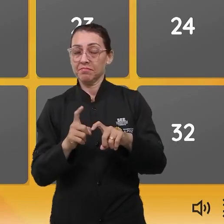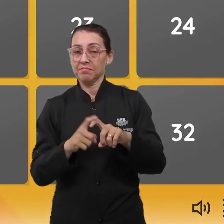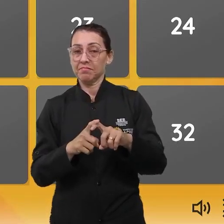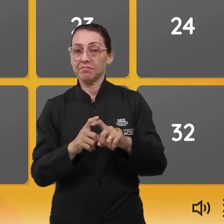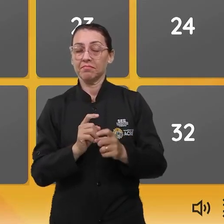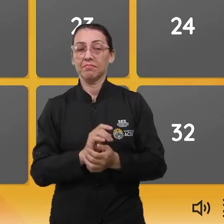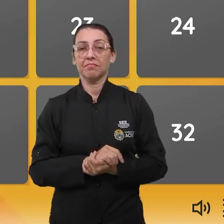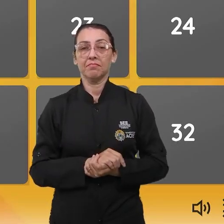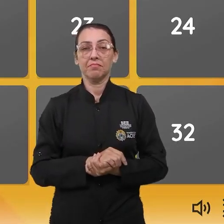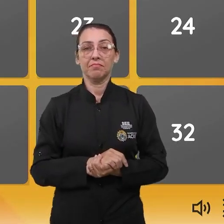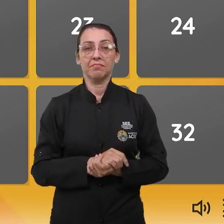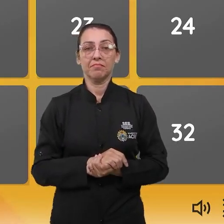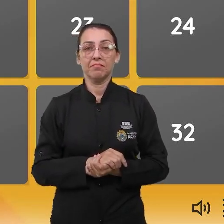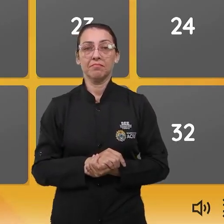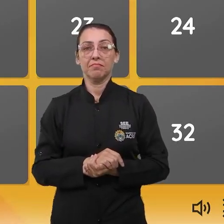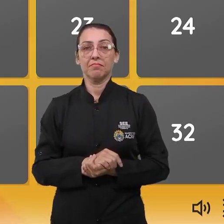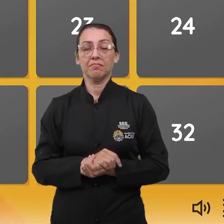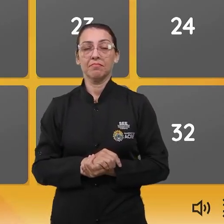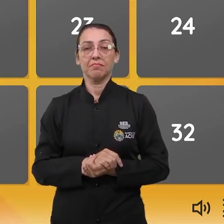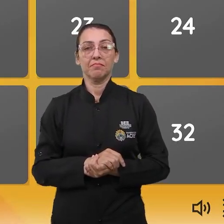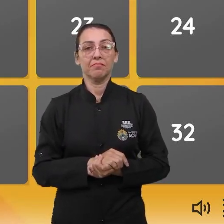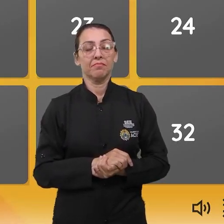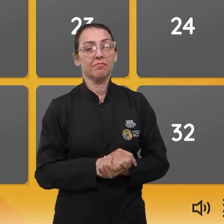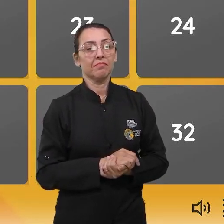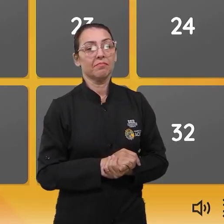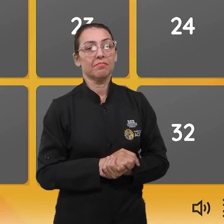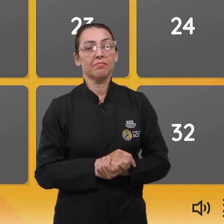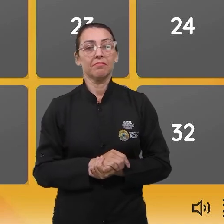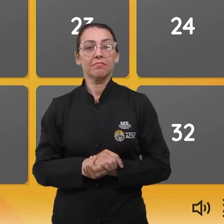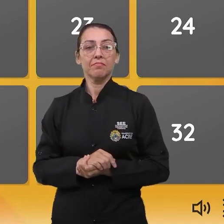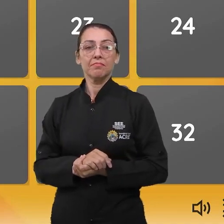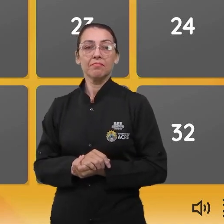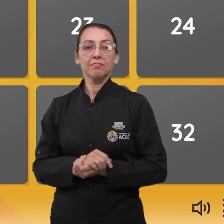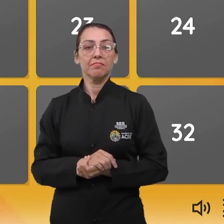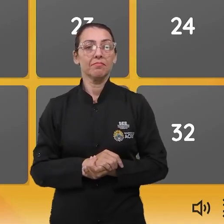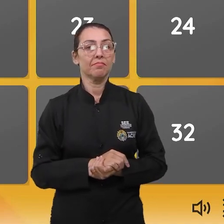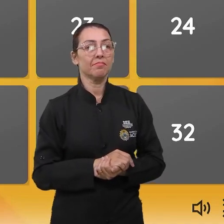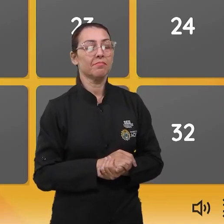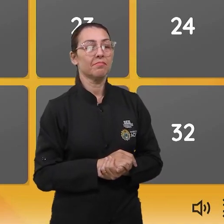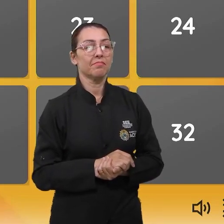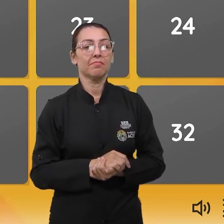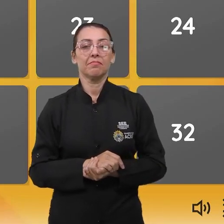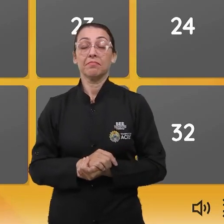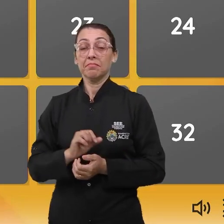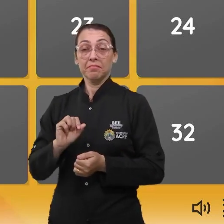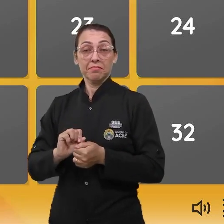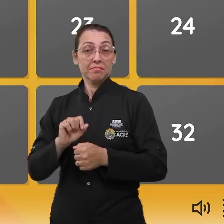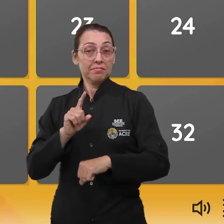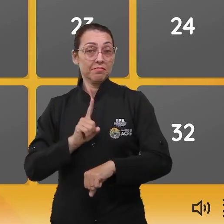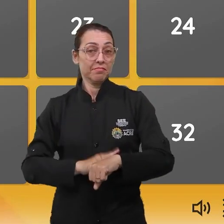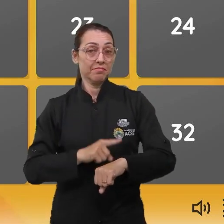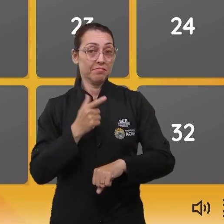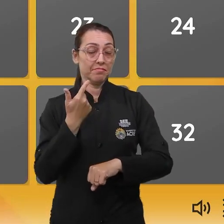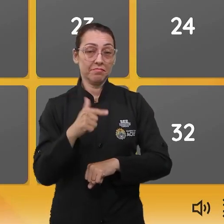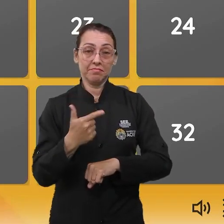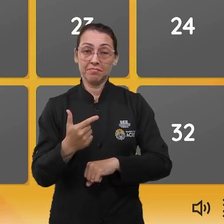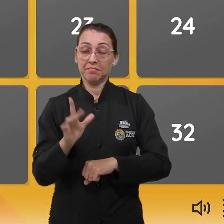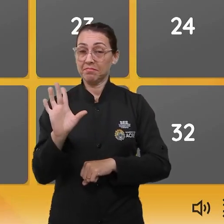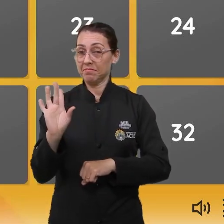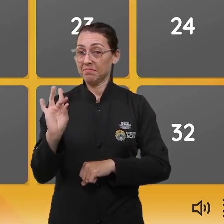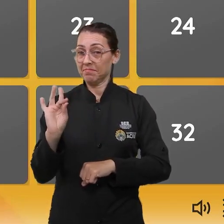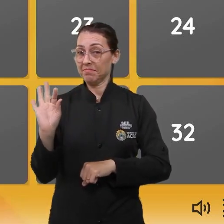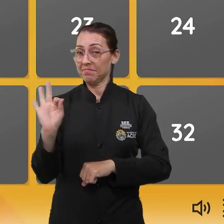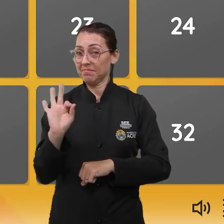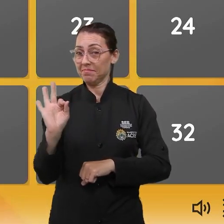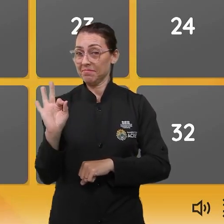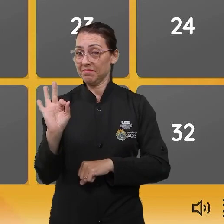aqui, galera, é um joguinho da memória. E aí não me leve a mal, tá? Isso aqui é feito na hora, não tem cola não.